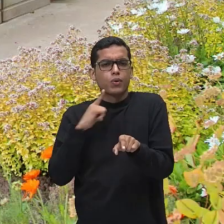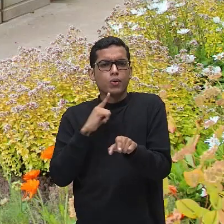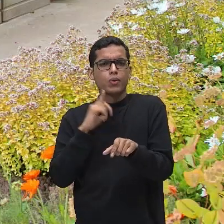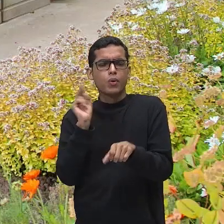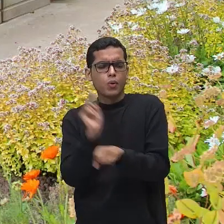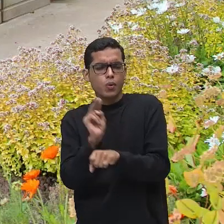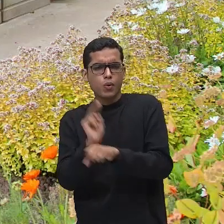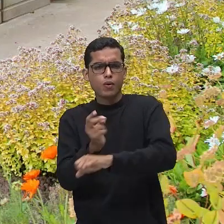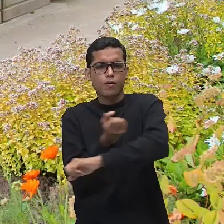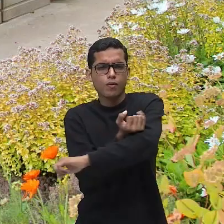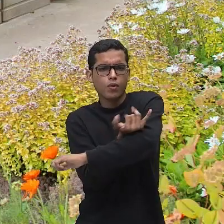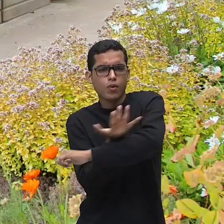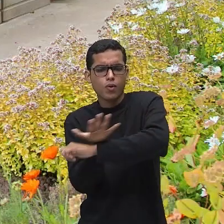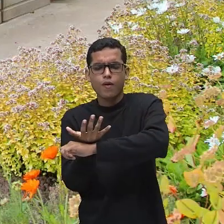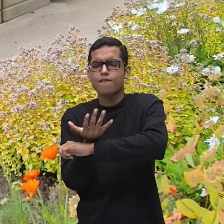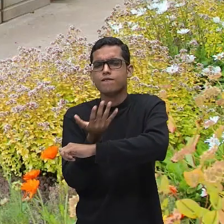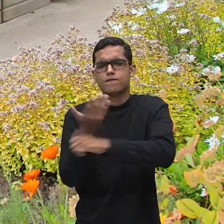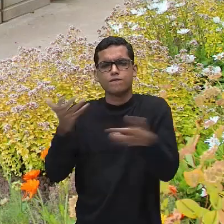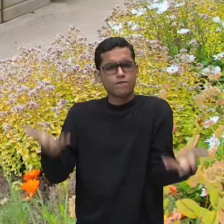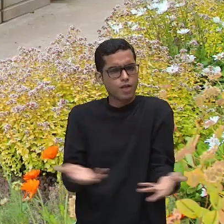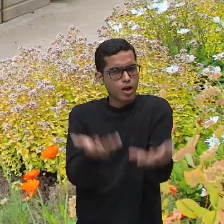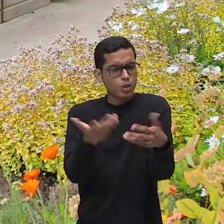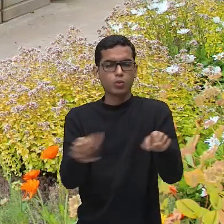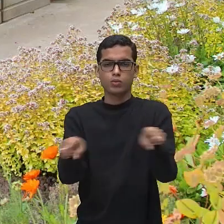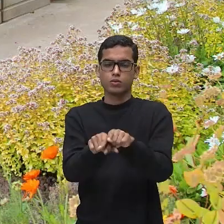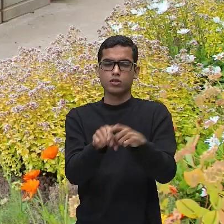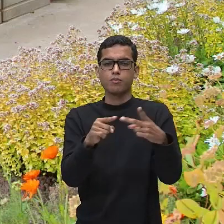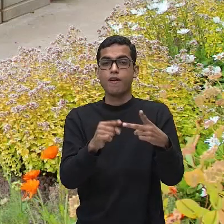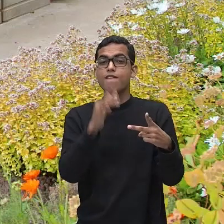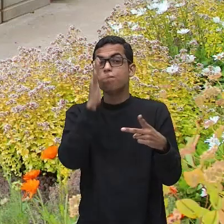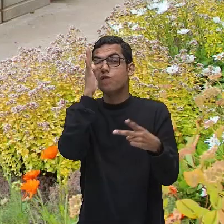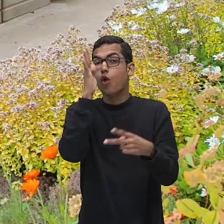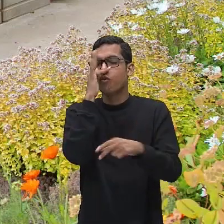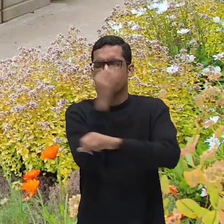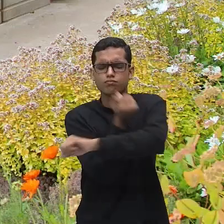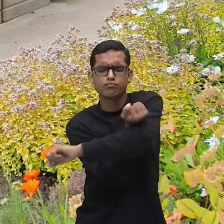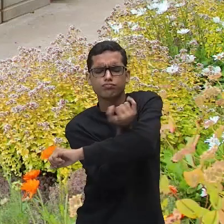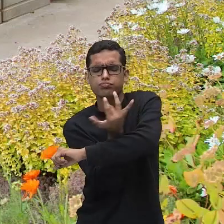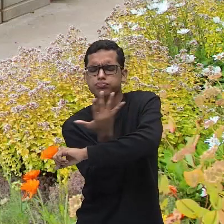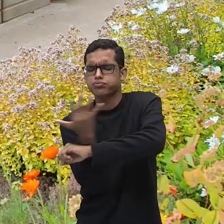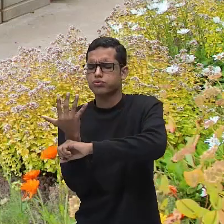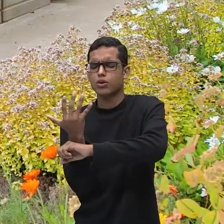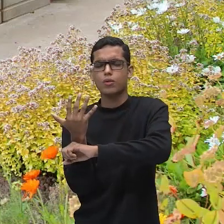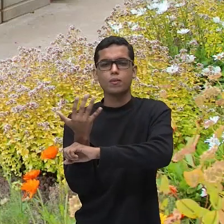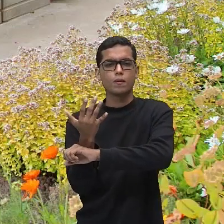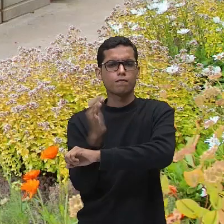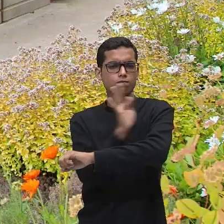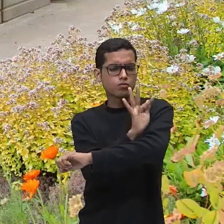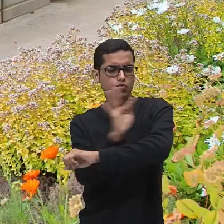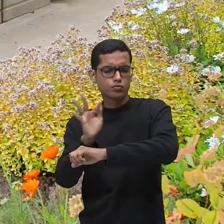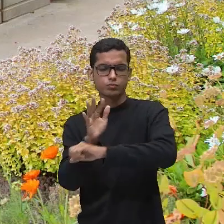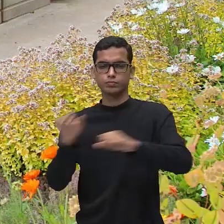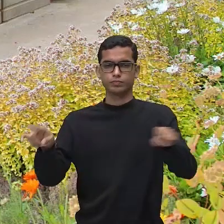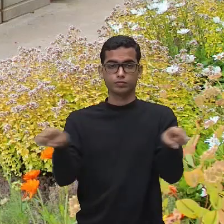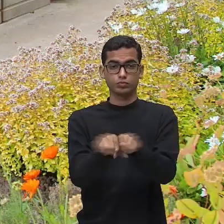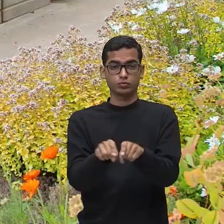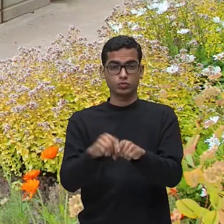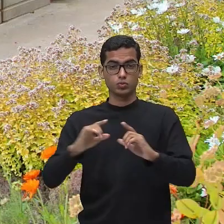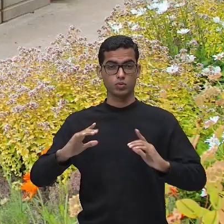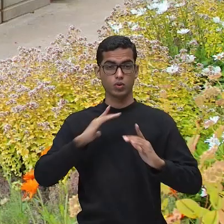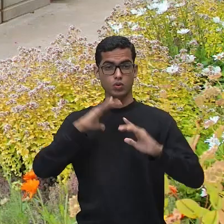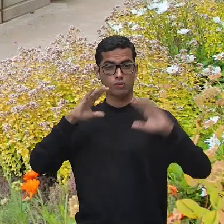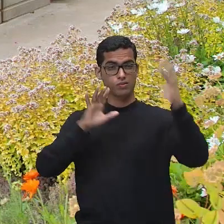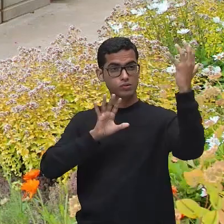e flores. Quando o clima está muito quente, essa